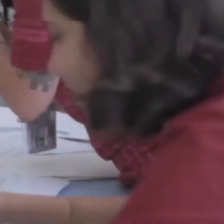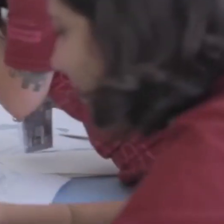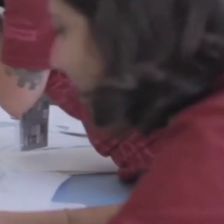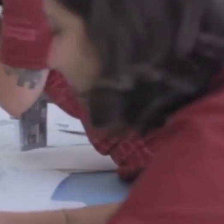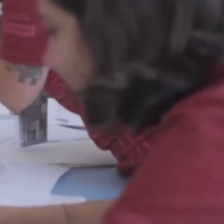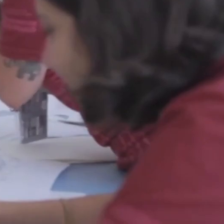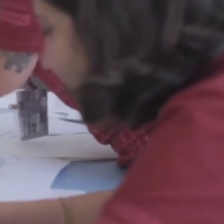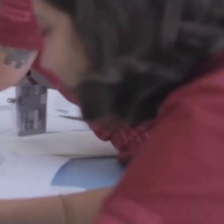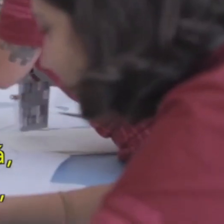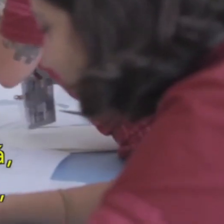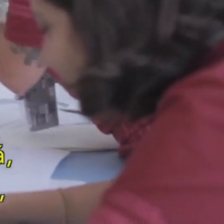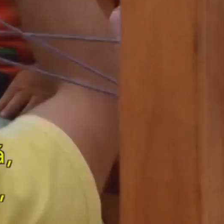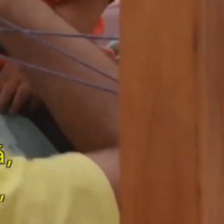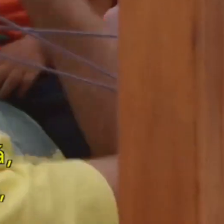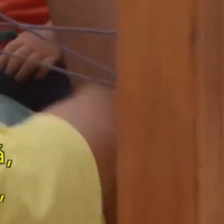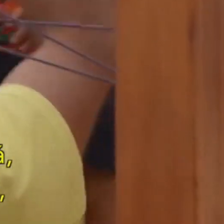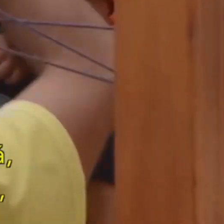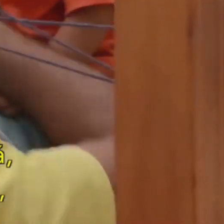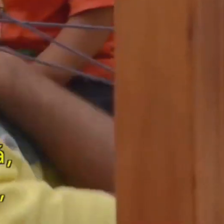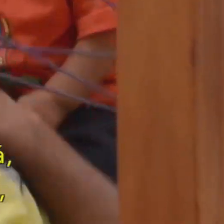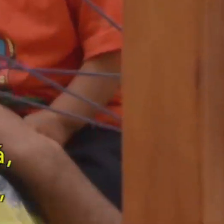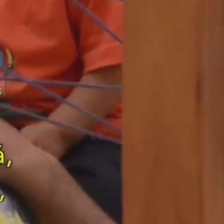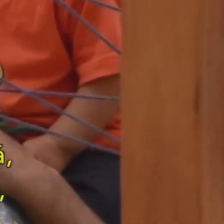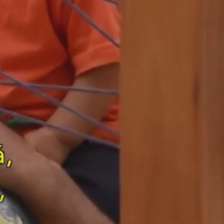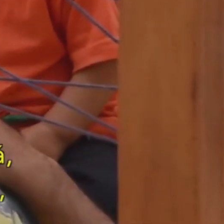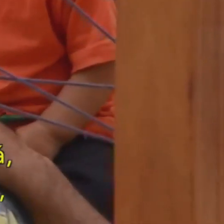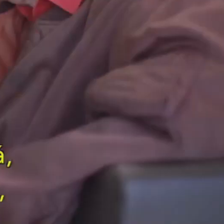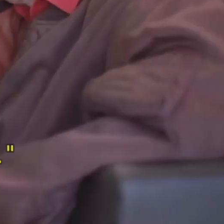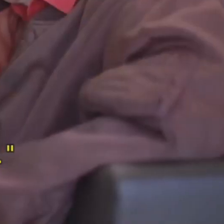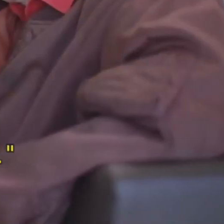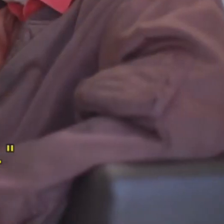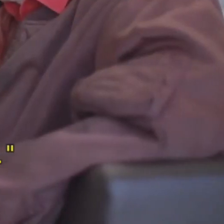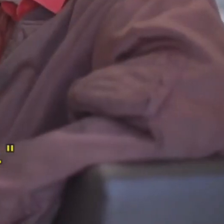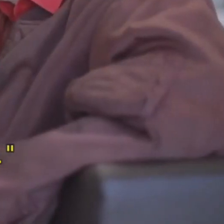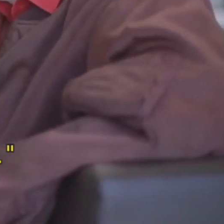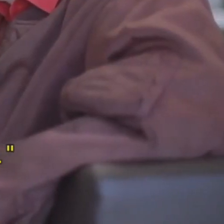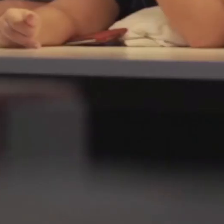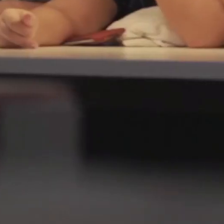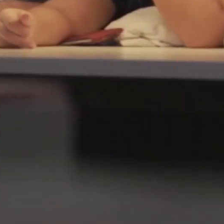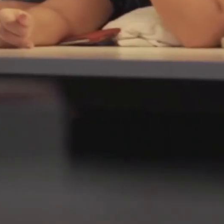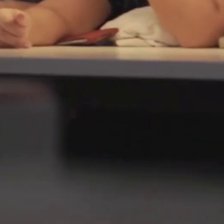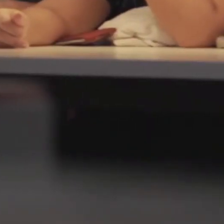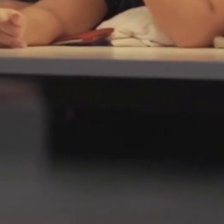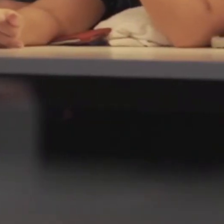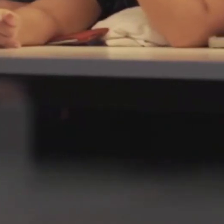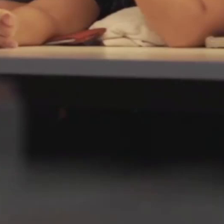falar para a pessoa, para o amigo dela, falar, pô, a biblioteca que eu vou lá, que você falou que era chata, concorreu ao melhor do mundo.